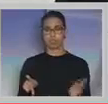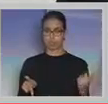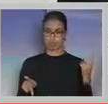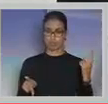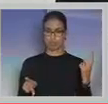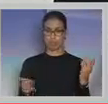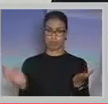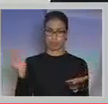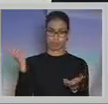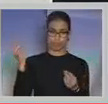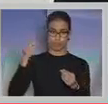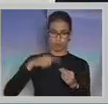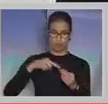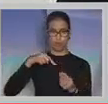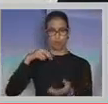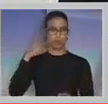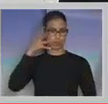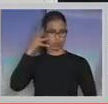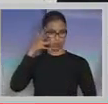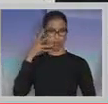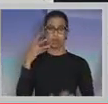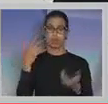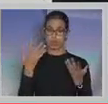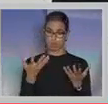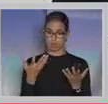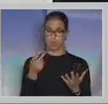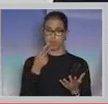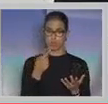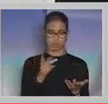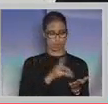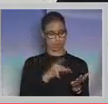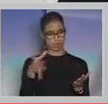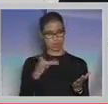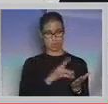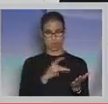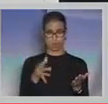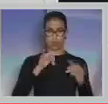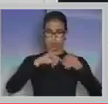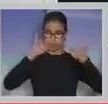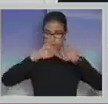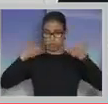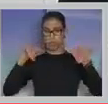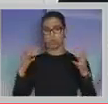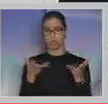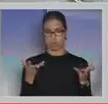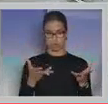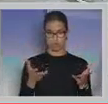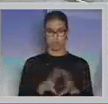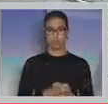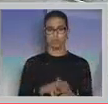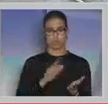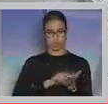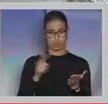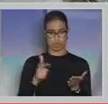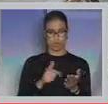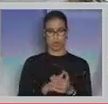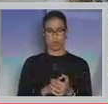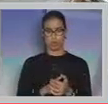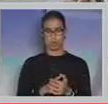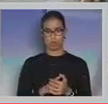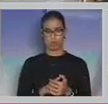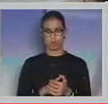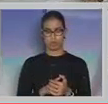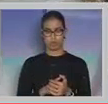Oi eu gostaria de registrar aqui uma matéria que foi publicada hoje na Folha de São Paulo inclusive ela